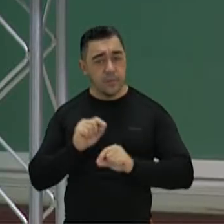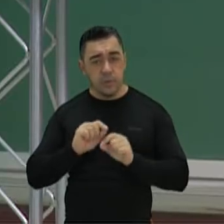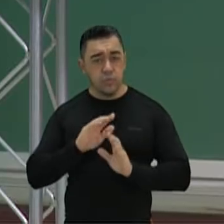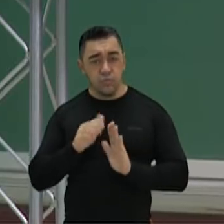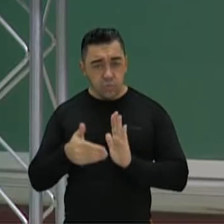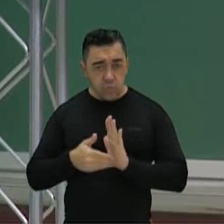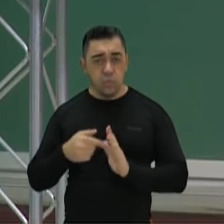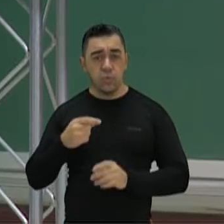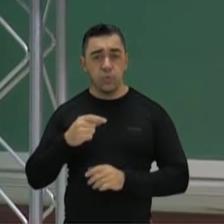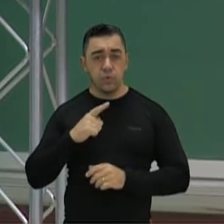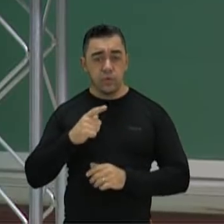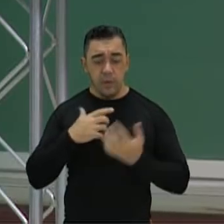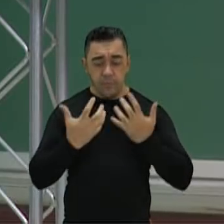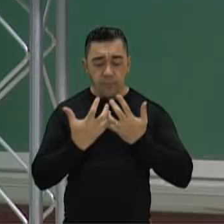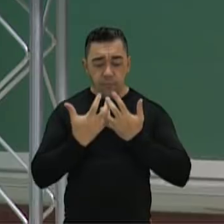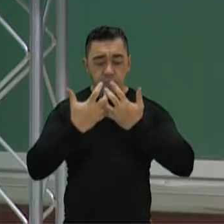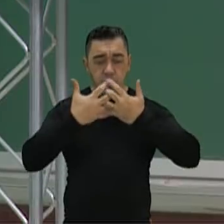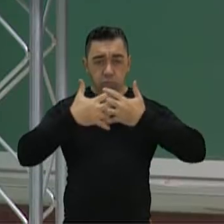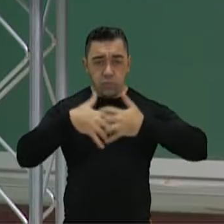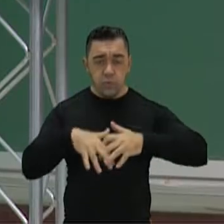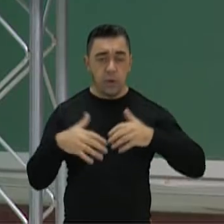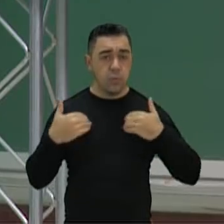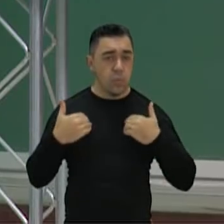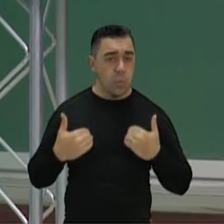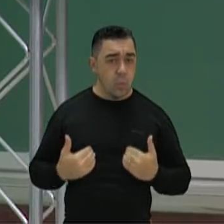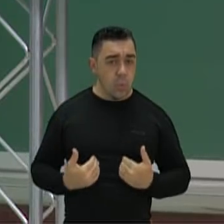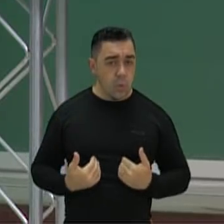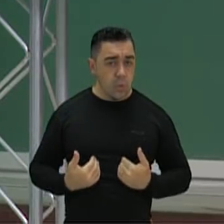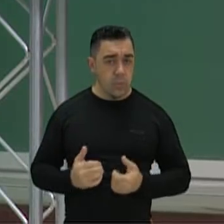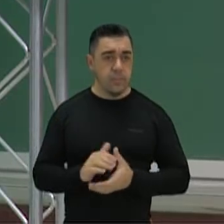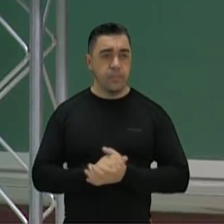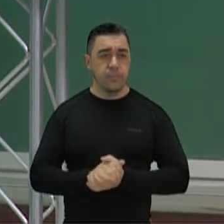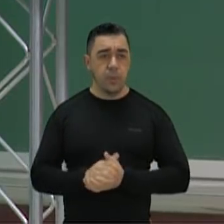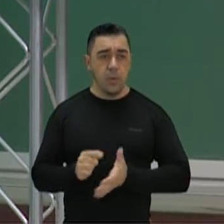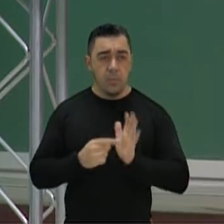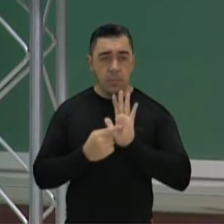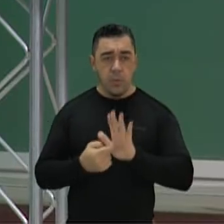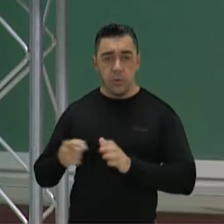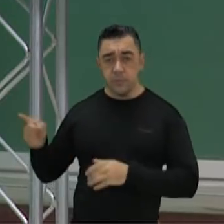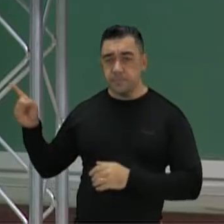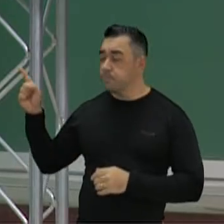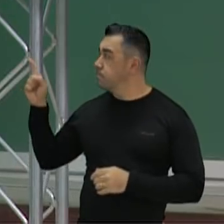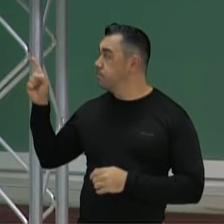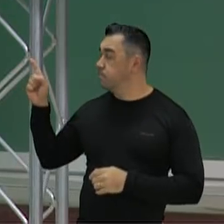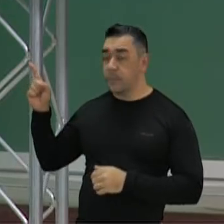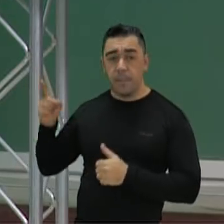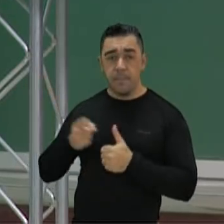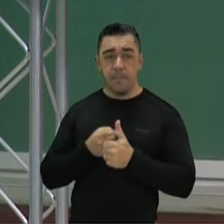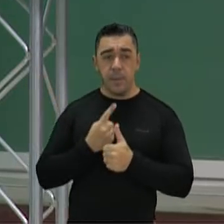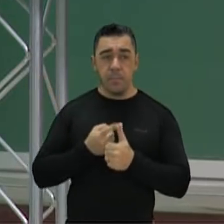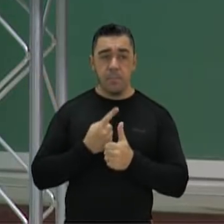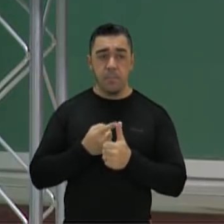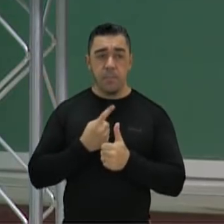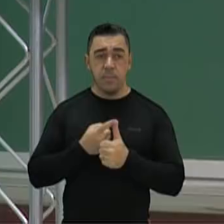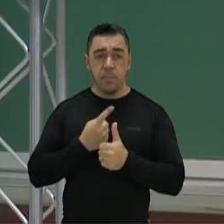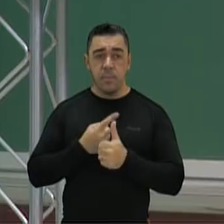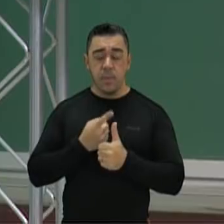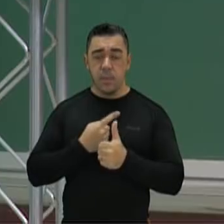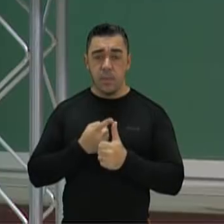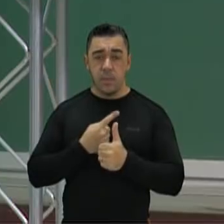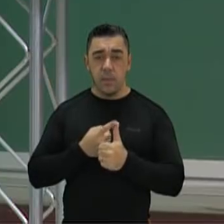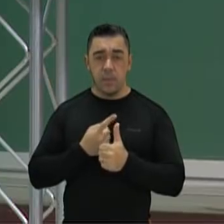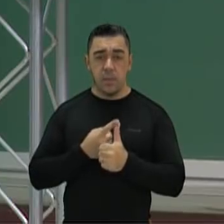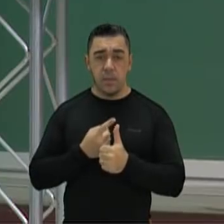organismo funcionando. Eu trouxe para vocês uma imagem da primeira célula vista pelo